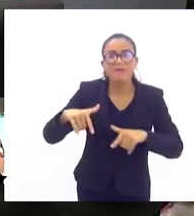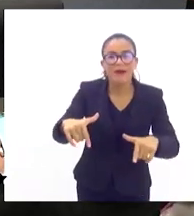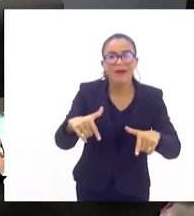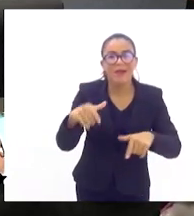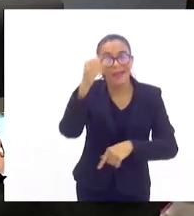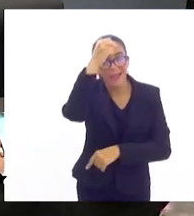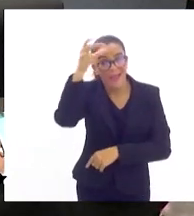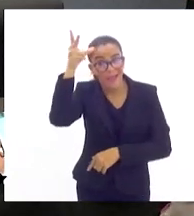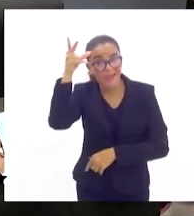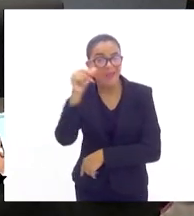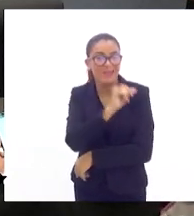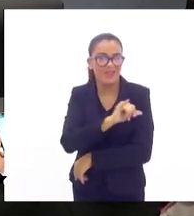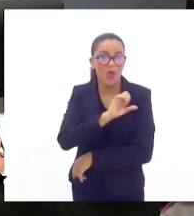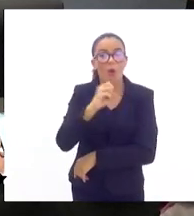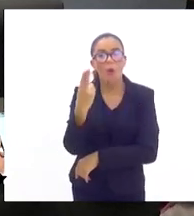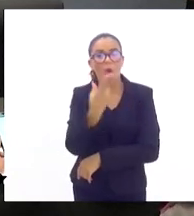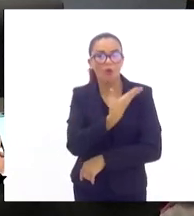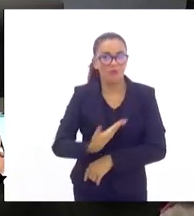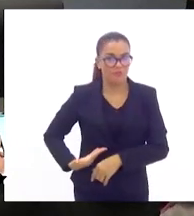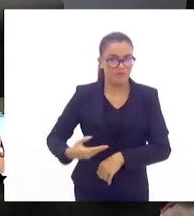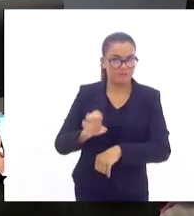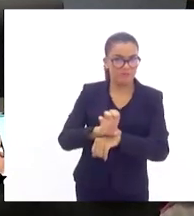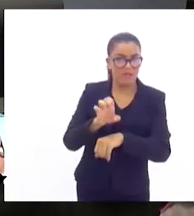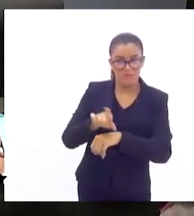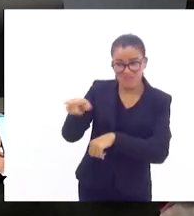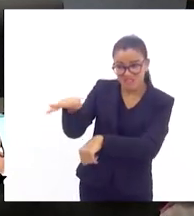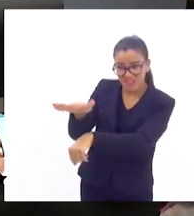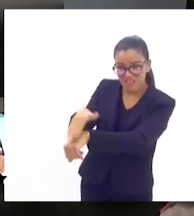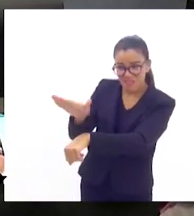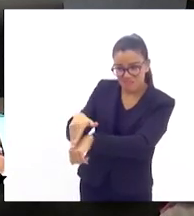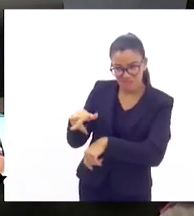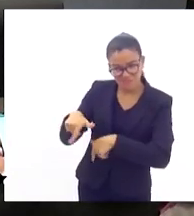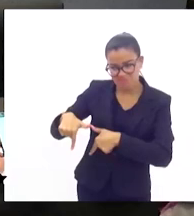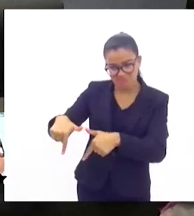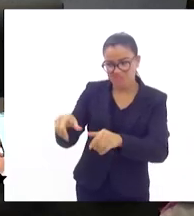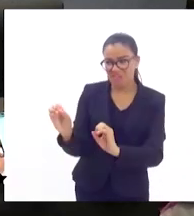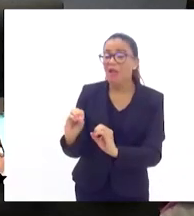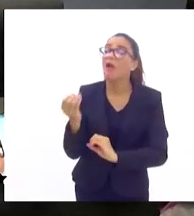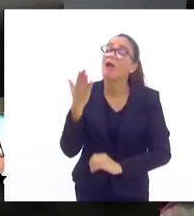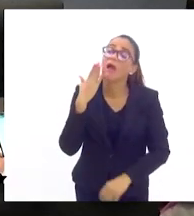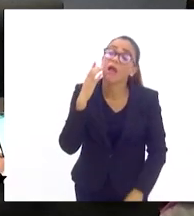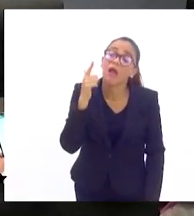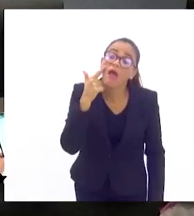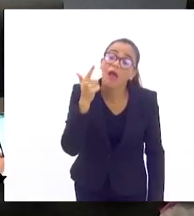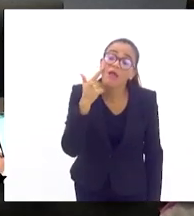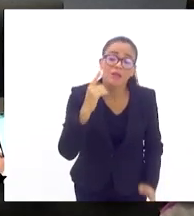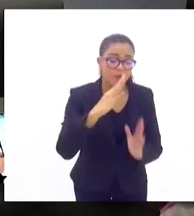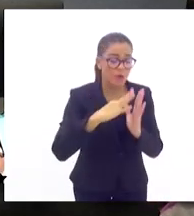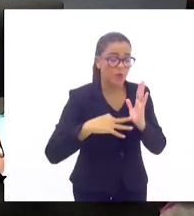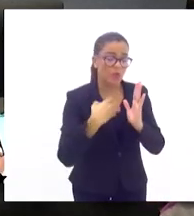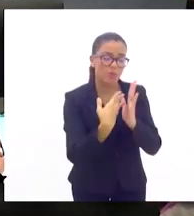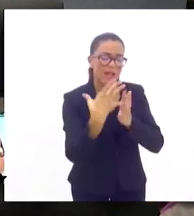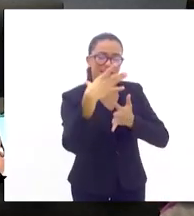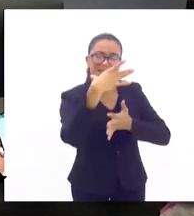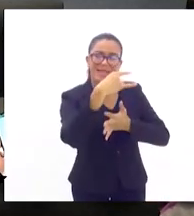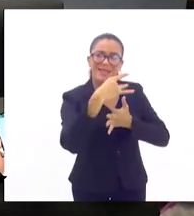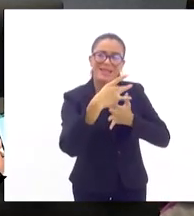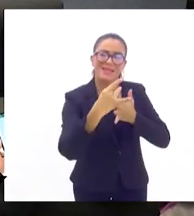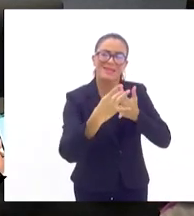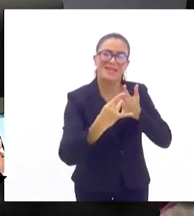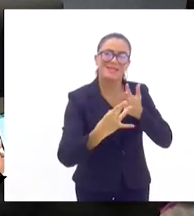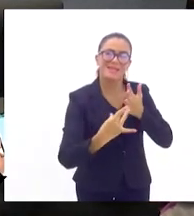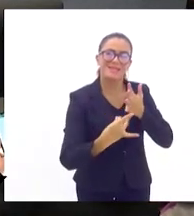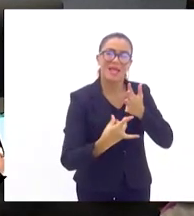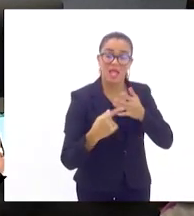Janeiro ou o Governo do Estado. Porque eles mesmos não fazem. Então, queria ouvir, cadê o cronograma detalhado, não só